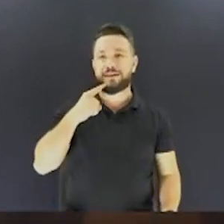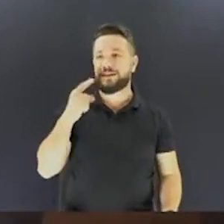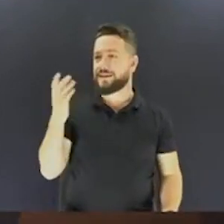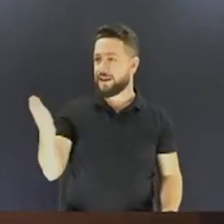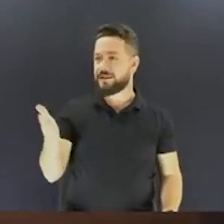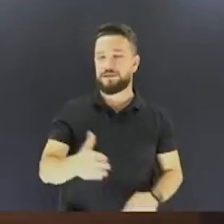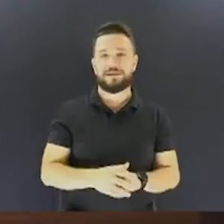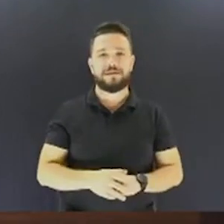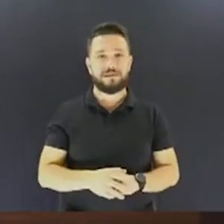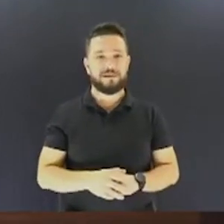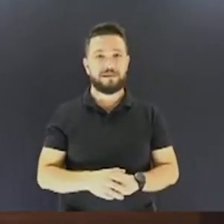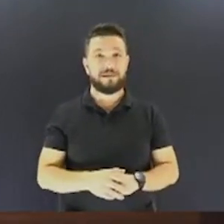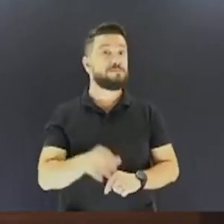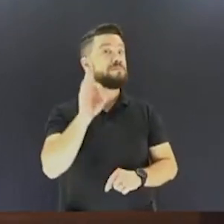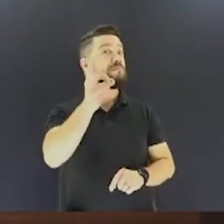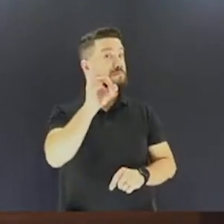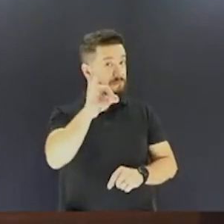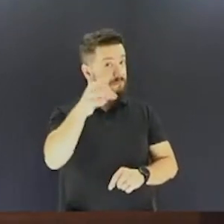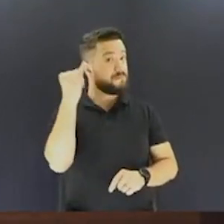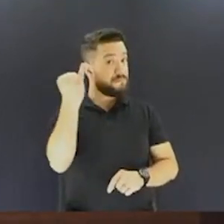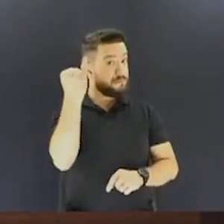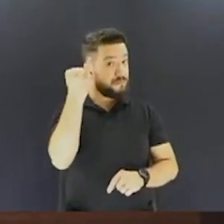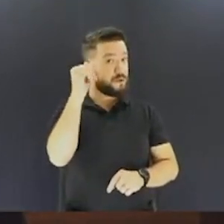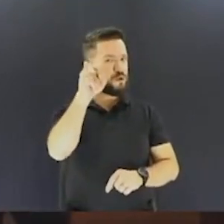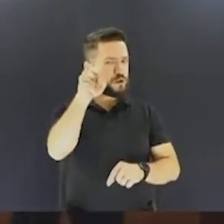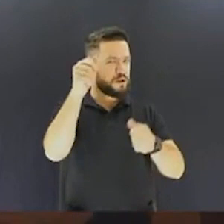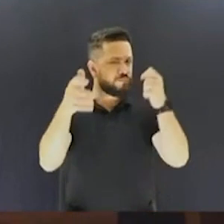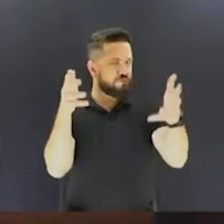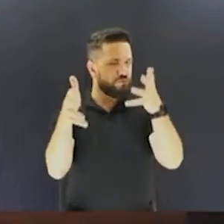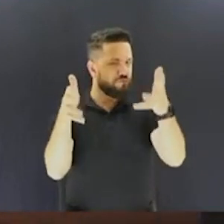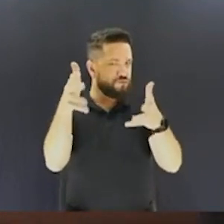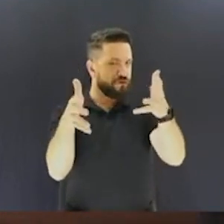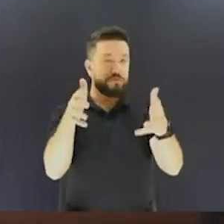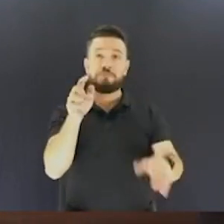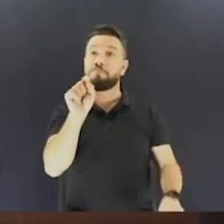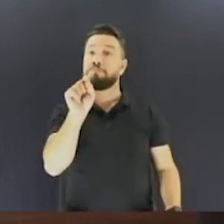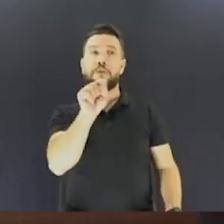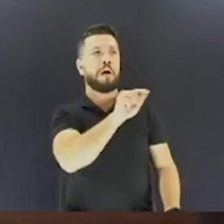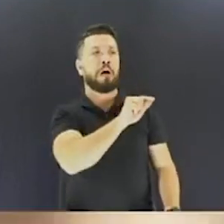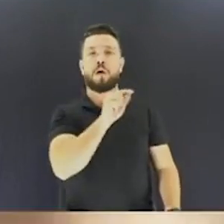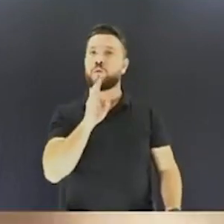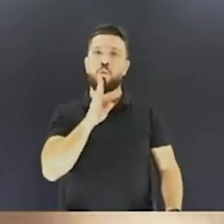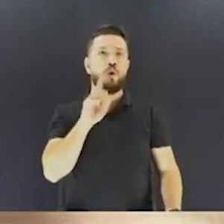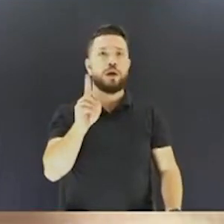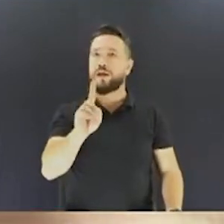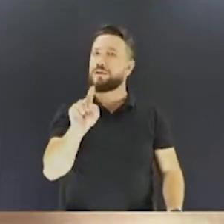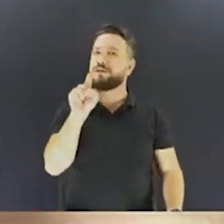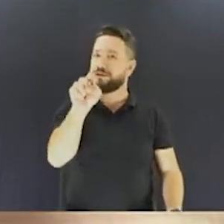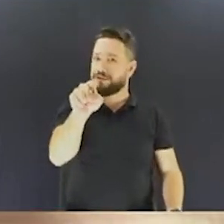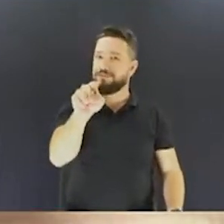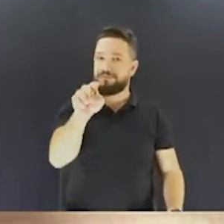Eu creio que é importante. Vossa Excelência fala de algo que praticamente ninguém se lembre, né? Mas só quem